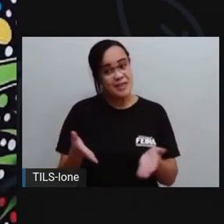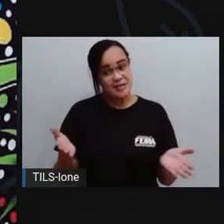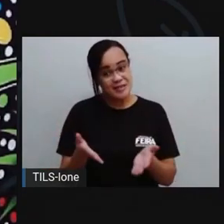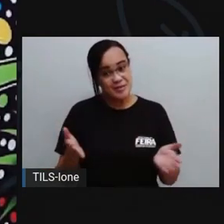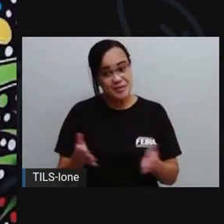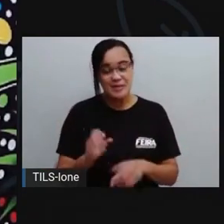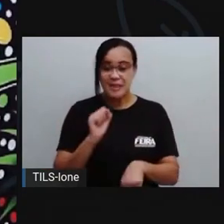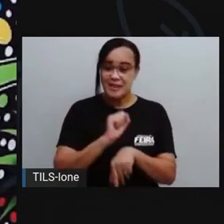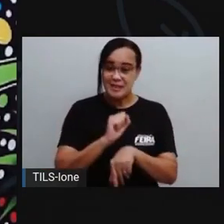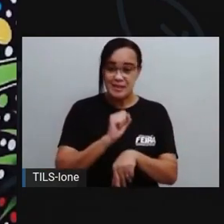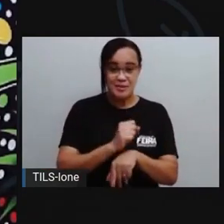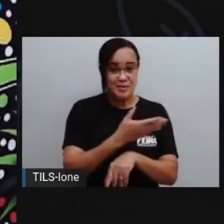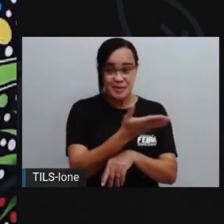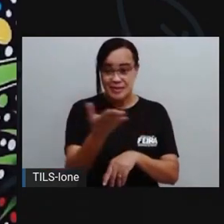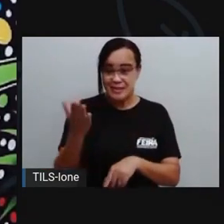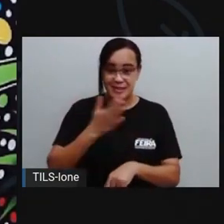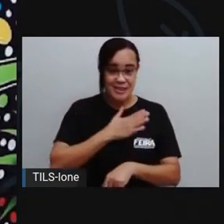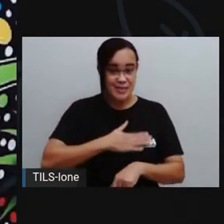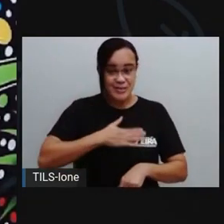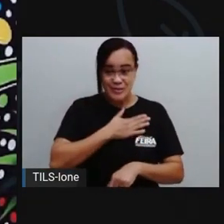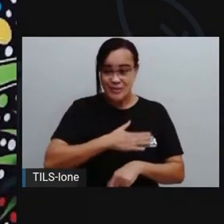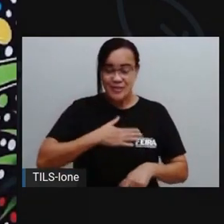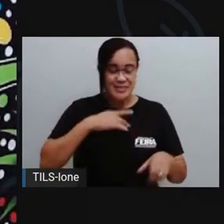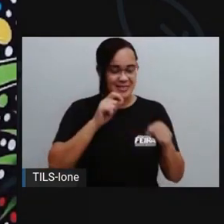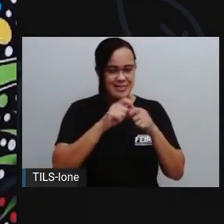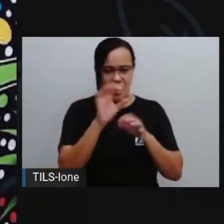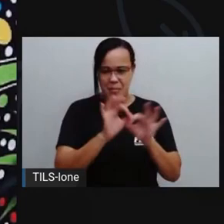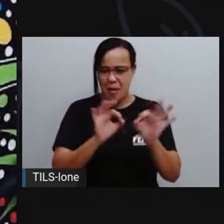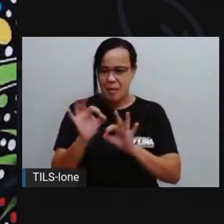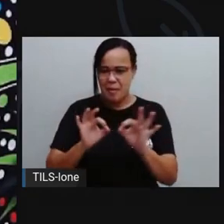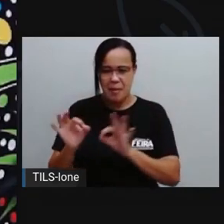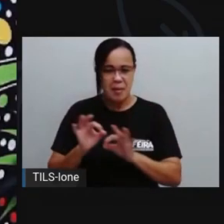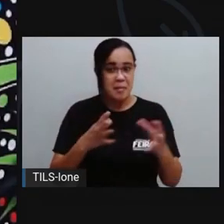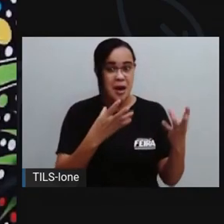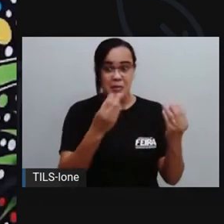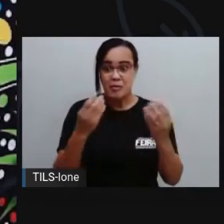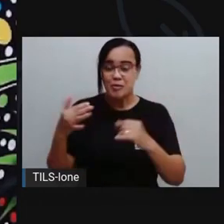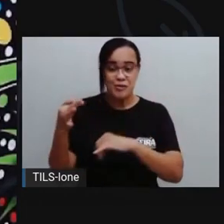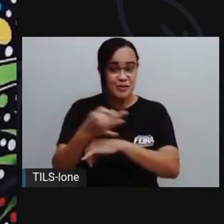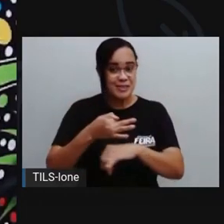tenham curtido bastante. Customizem bastante aí nas férias, tá certo?